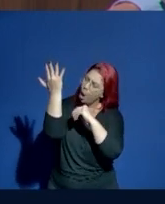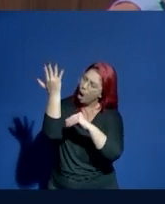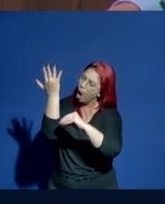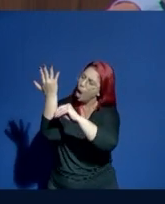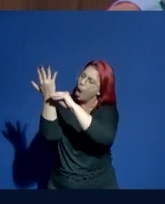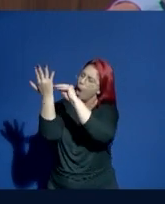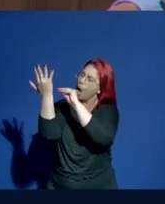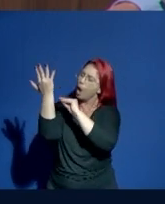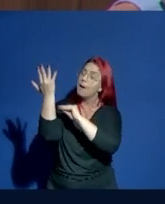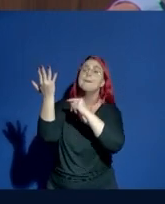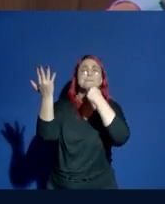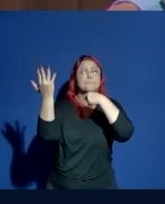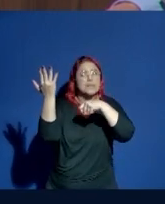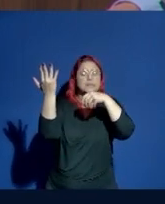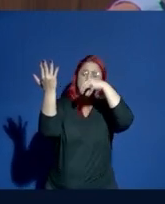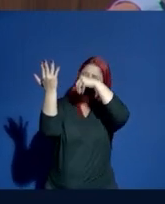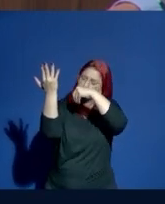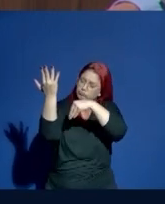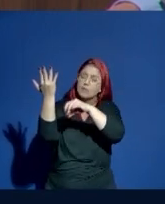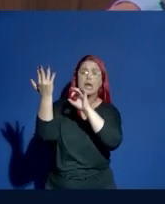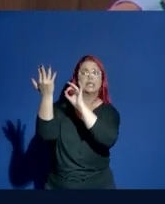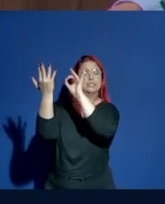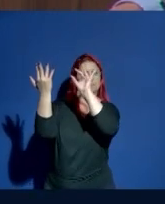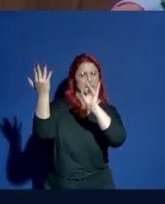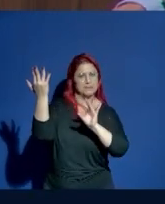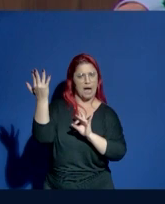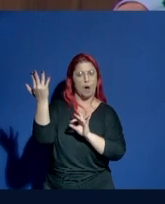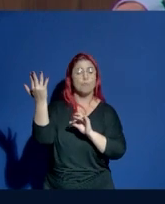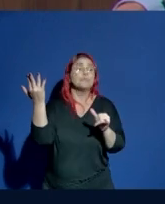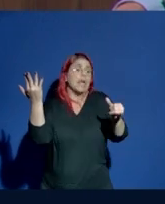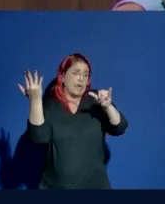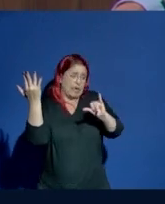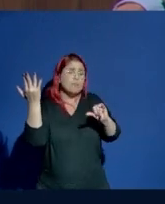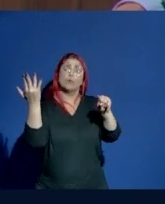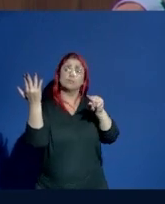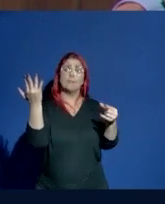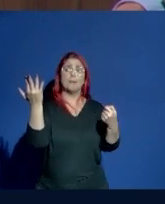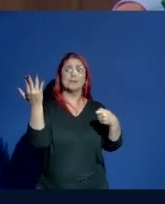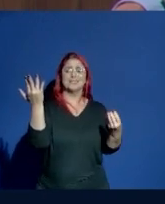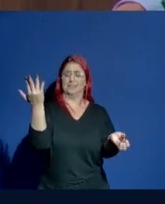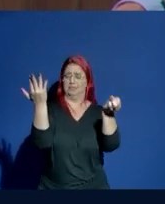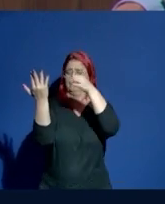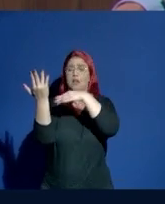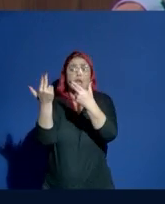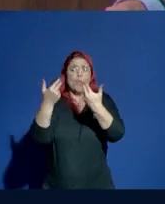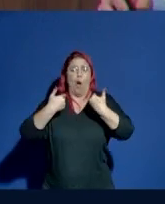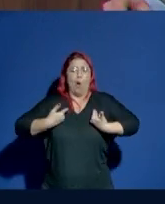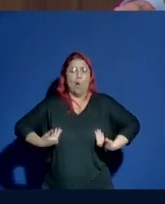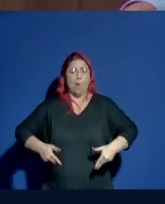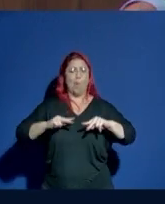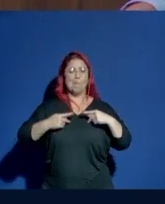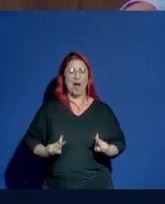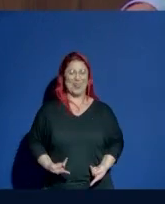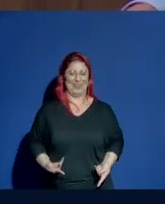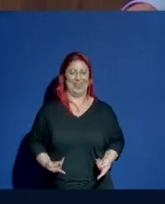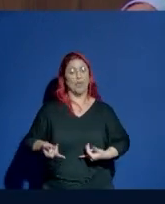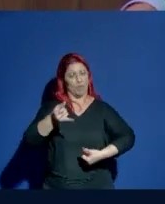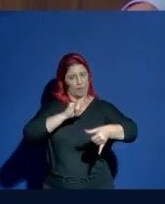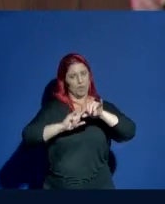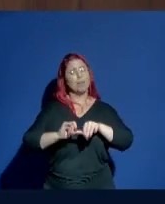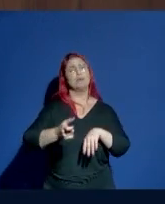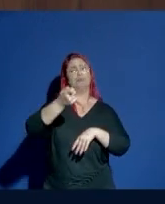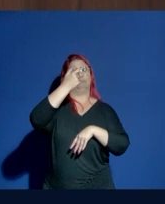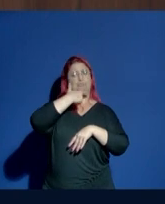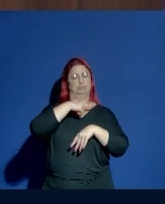precisa dos fertilizantes especiais, dos químicos, assim como nós precisamos. Então, eu não tenho dúvida, e a gente